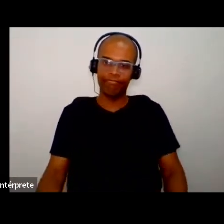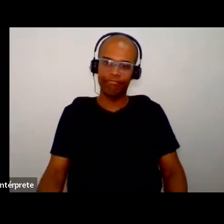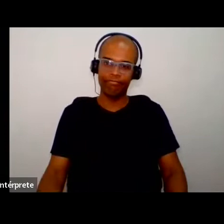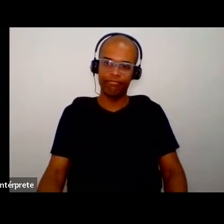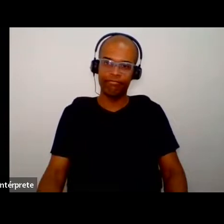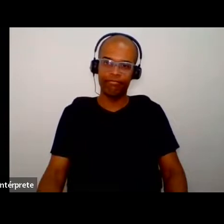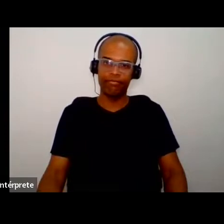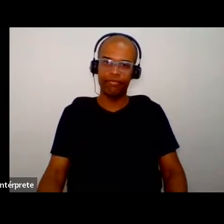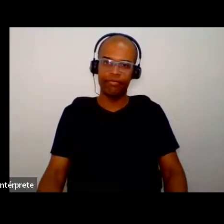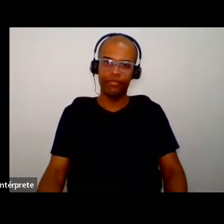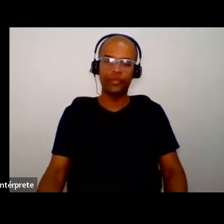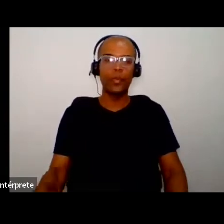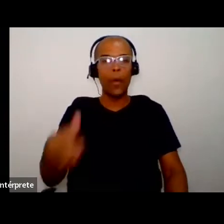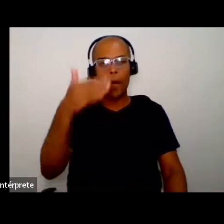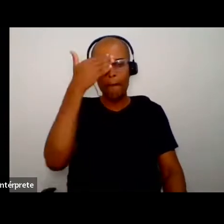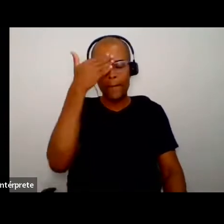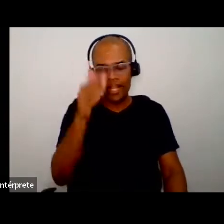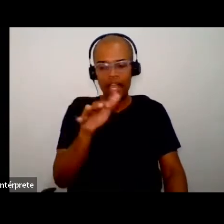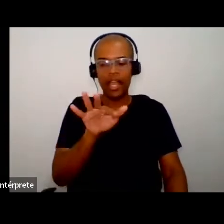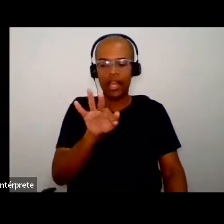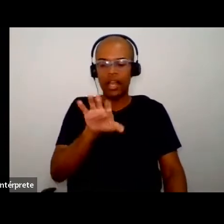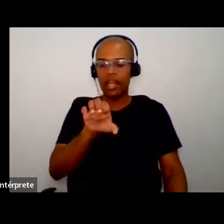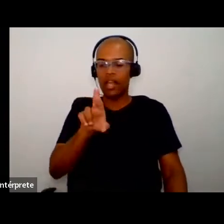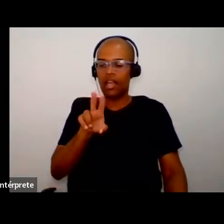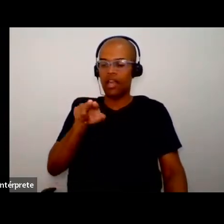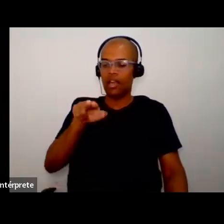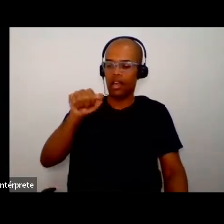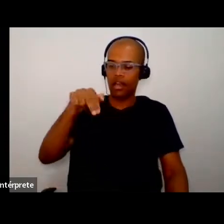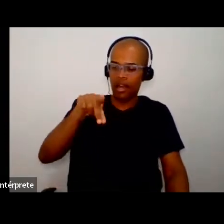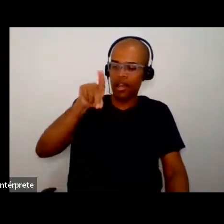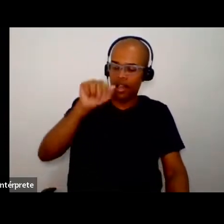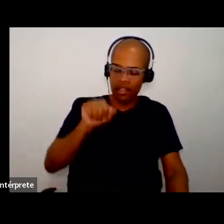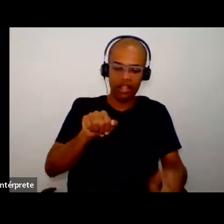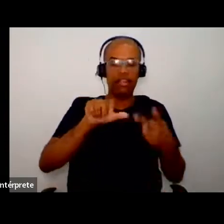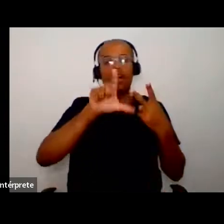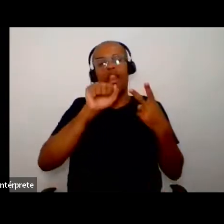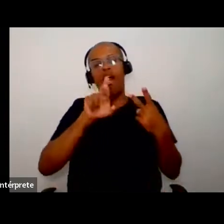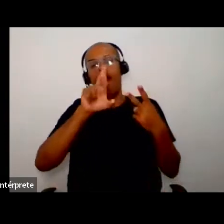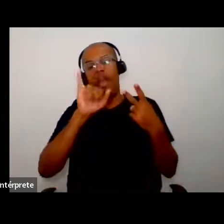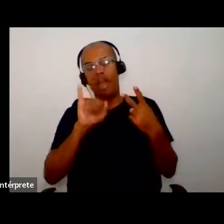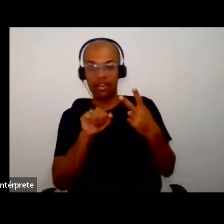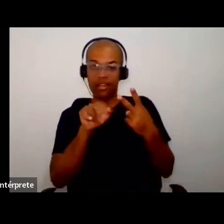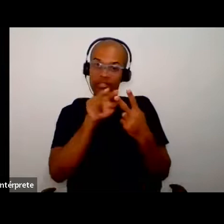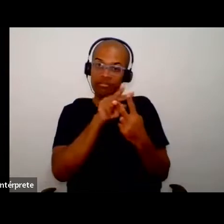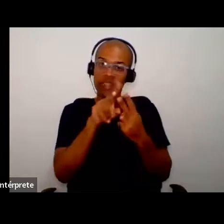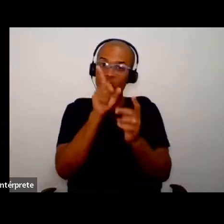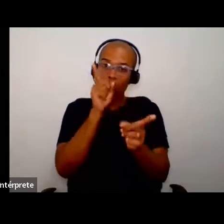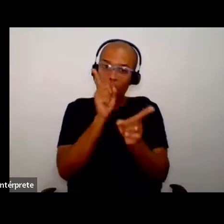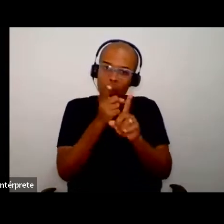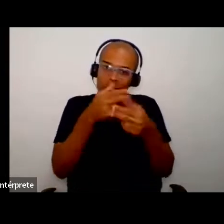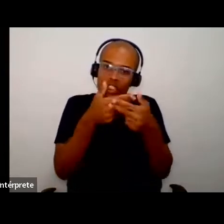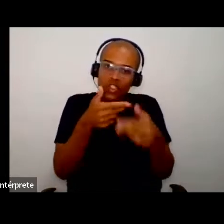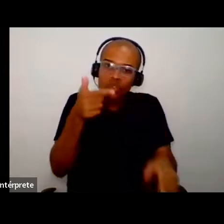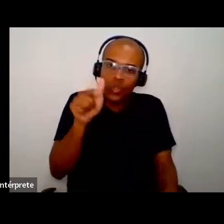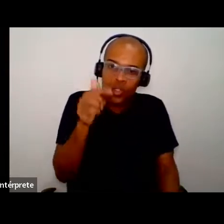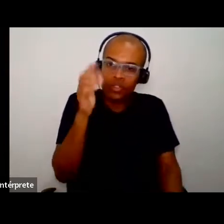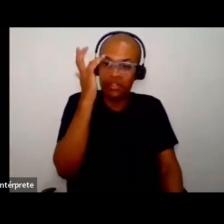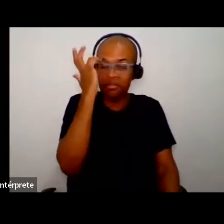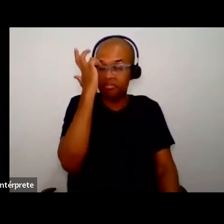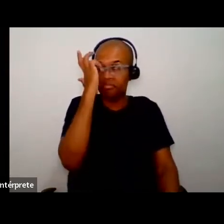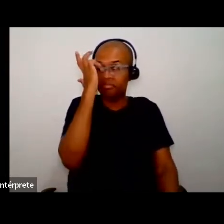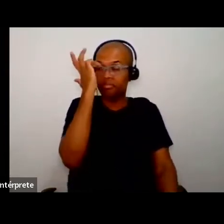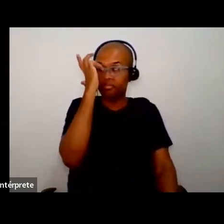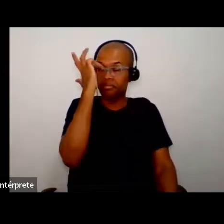Obrigado a Fernanda, a Lari, por encontrar vocês aqui novamente, né? Eu, como já